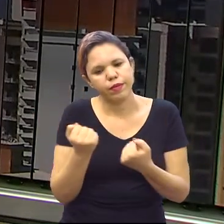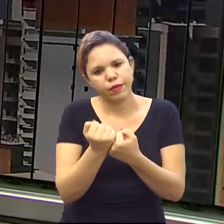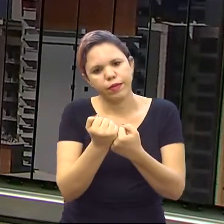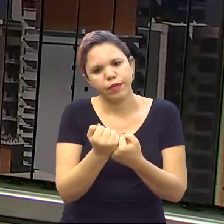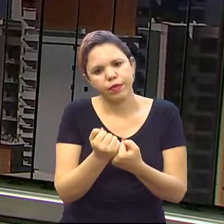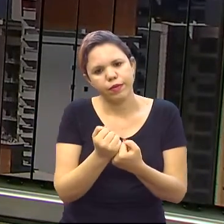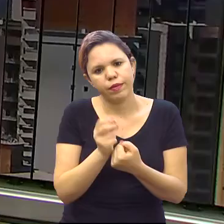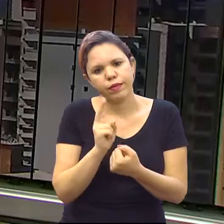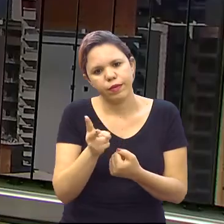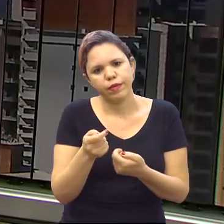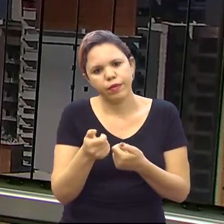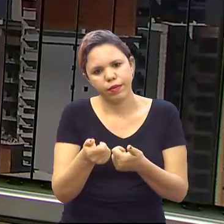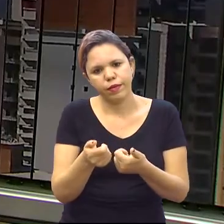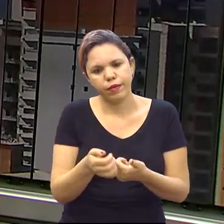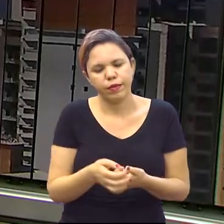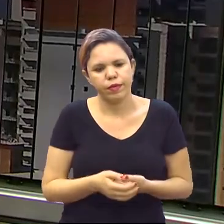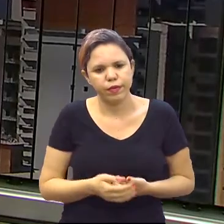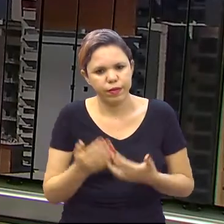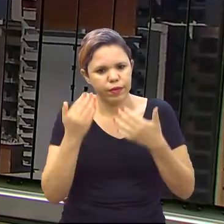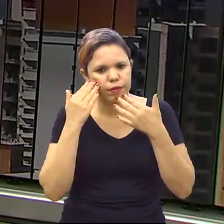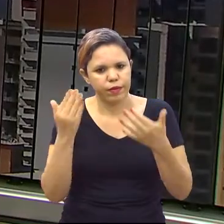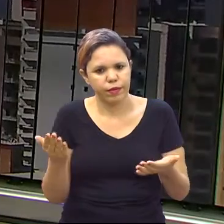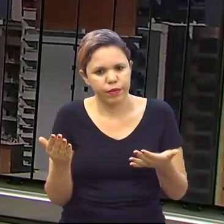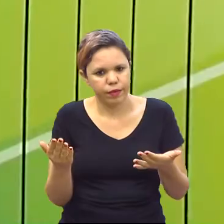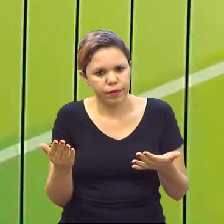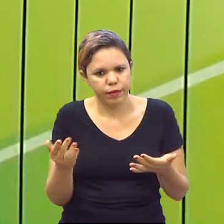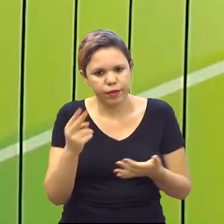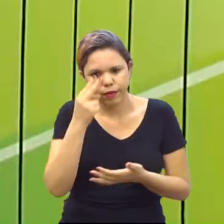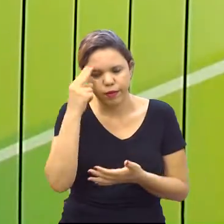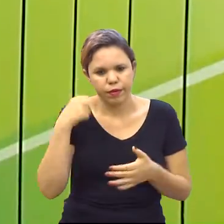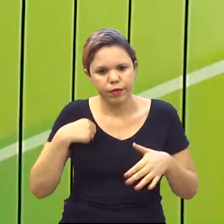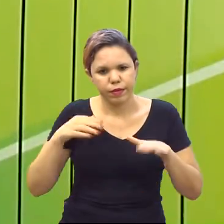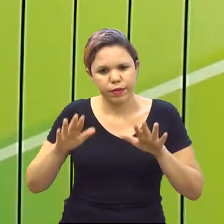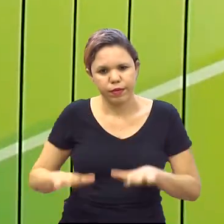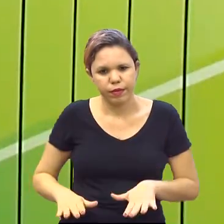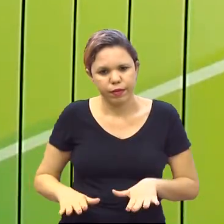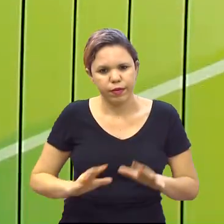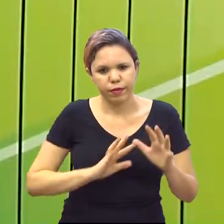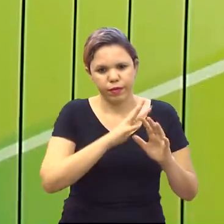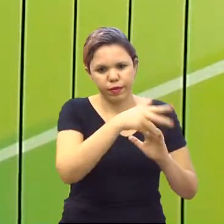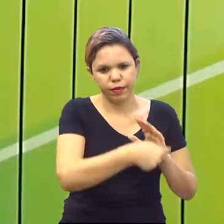pelo apoio que vocês sempre nos oferecem. Obrigada.